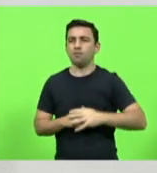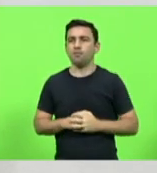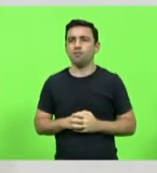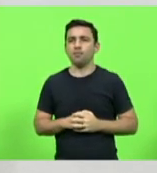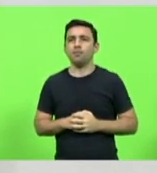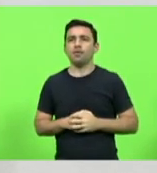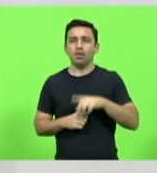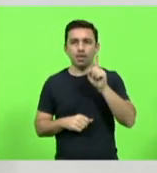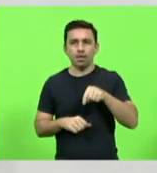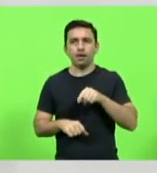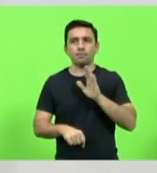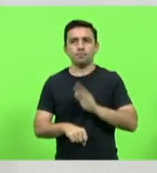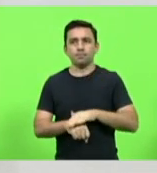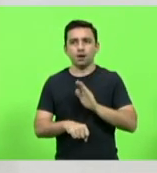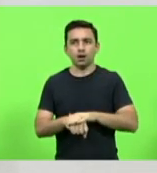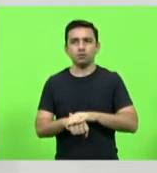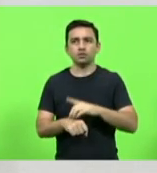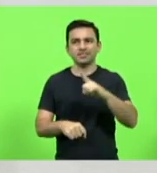ação